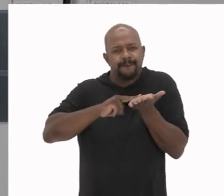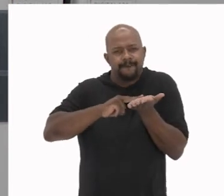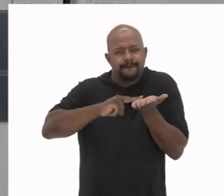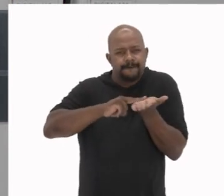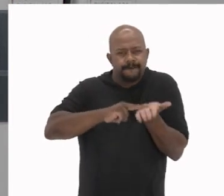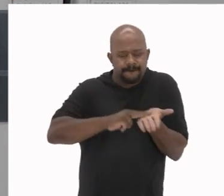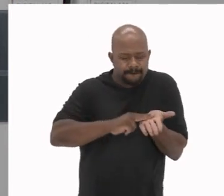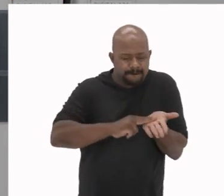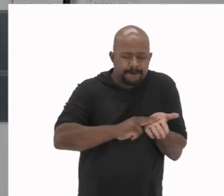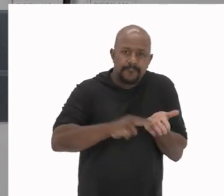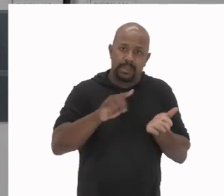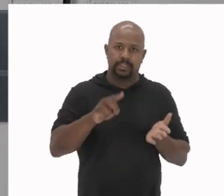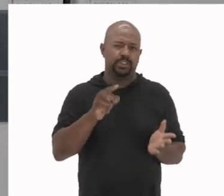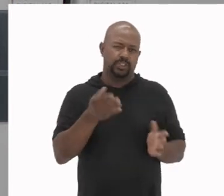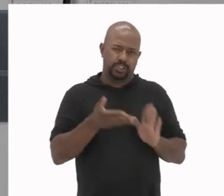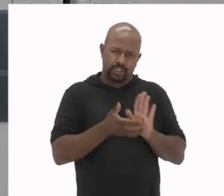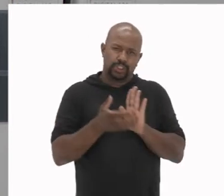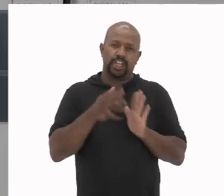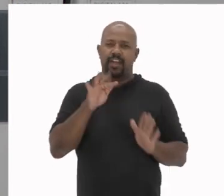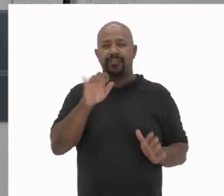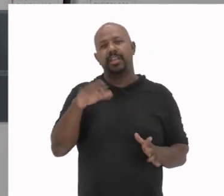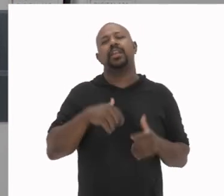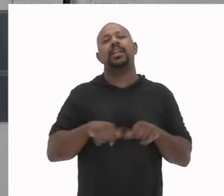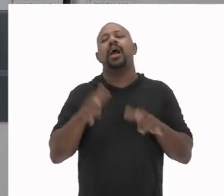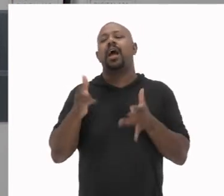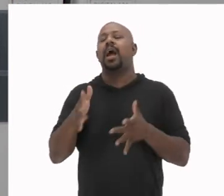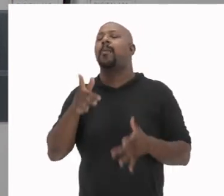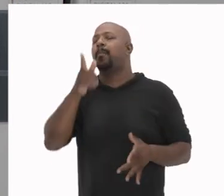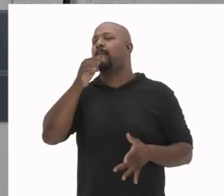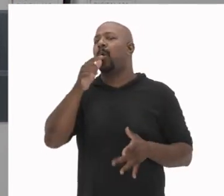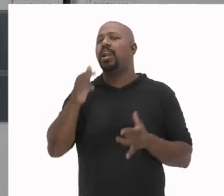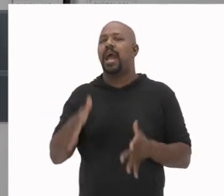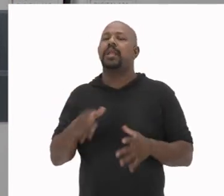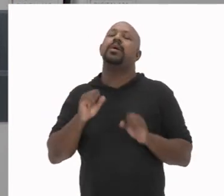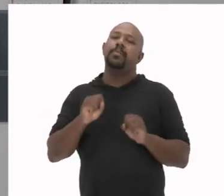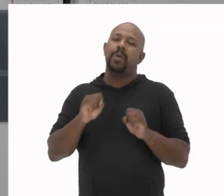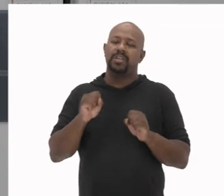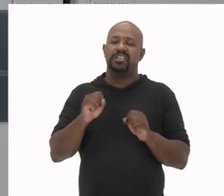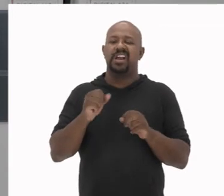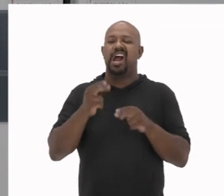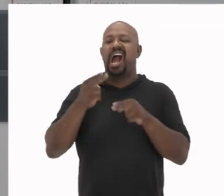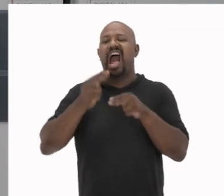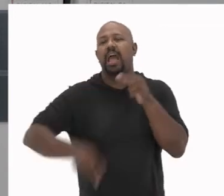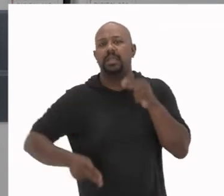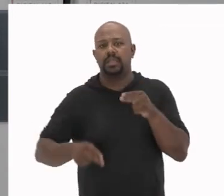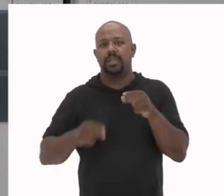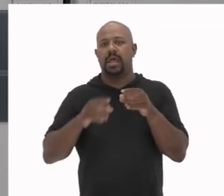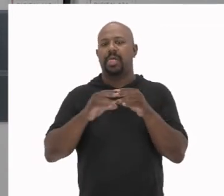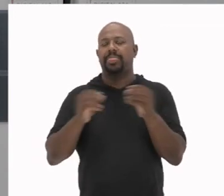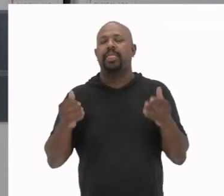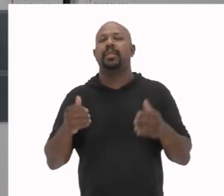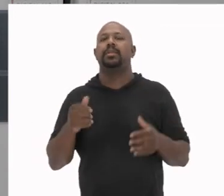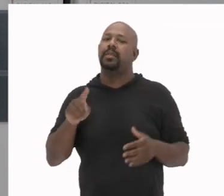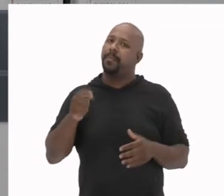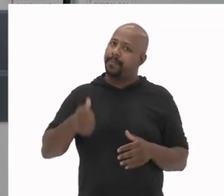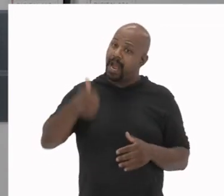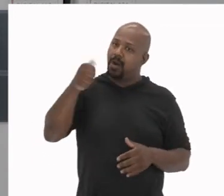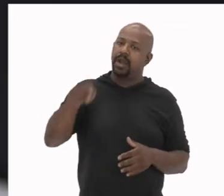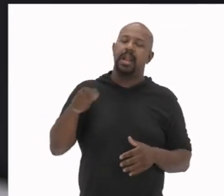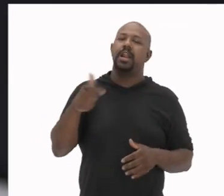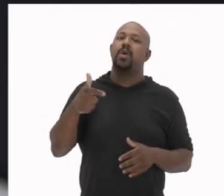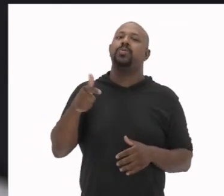fitas. Geralmente quando a gente remove fita, a obra está molhada, então pode causar algum rasgo, algum